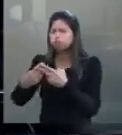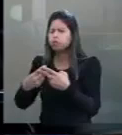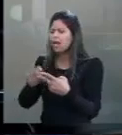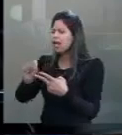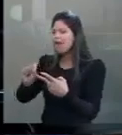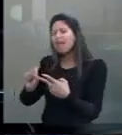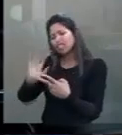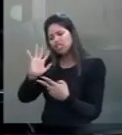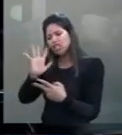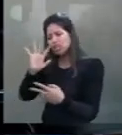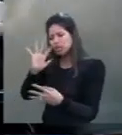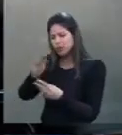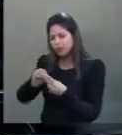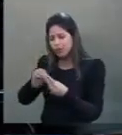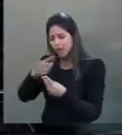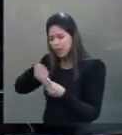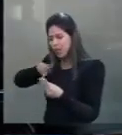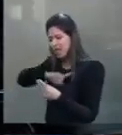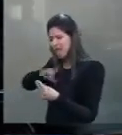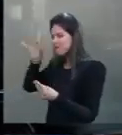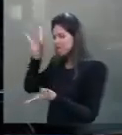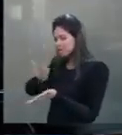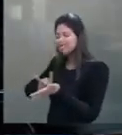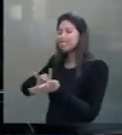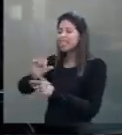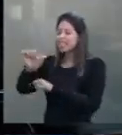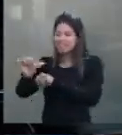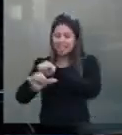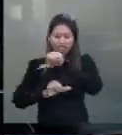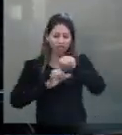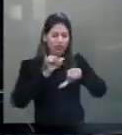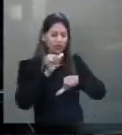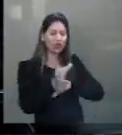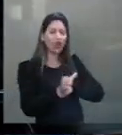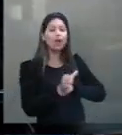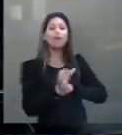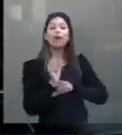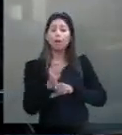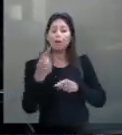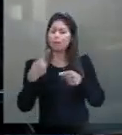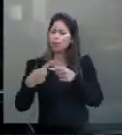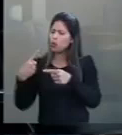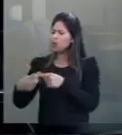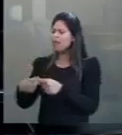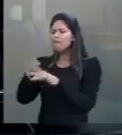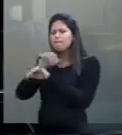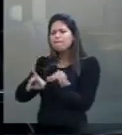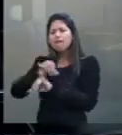concluída, que nós poderemos, de fato, nos transformar, por que não dizer,